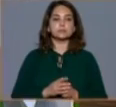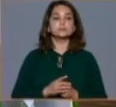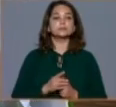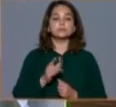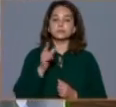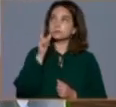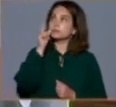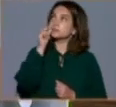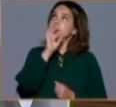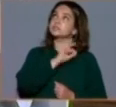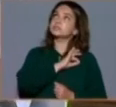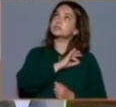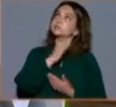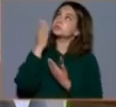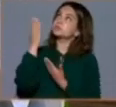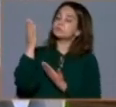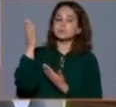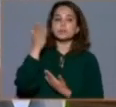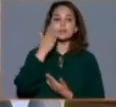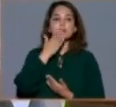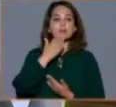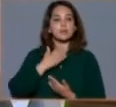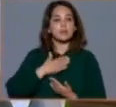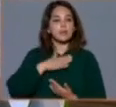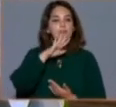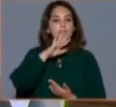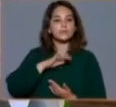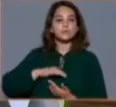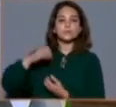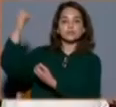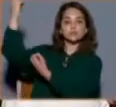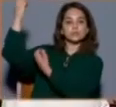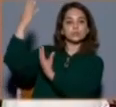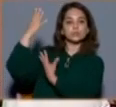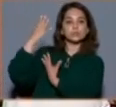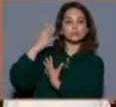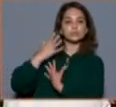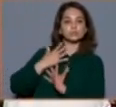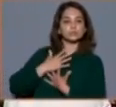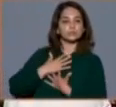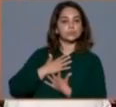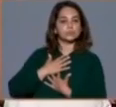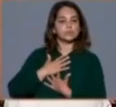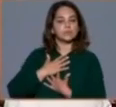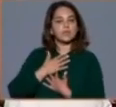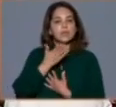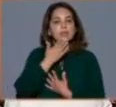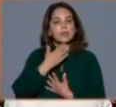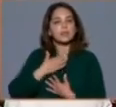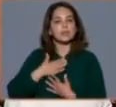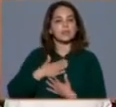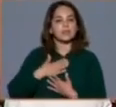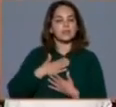Senhor, que pela vossa graça nos tornastes filhos da luz, não permitais que sejamos envolvidos pelas